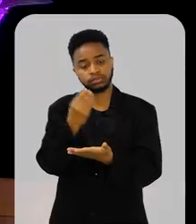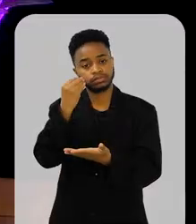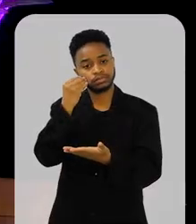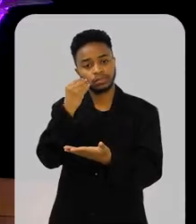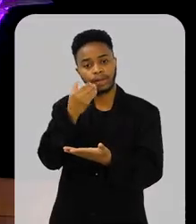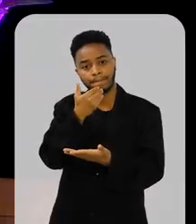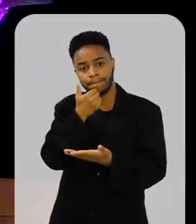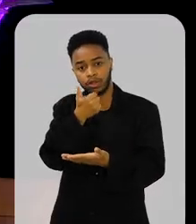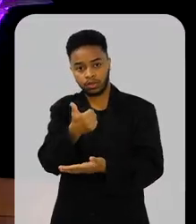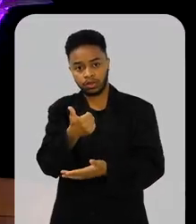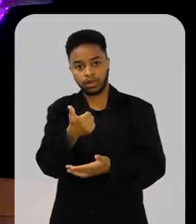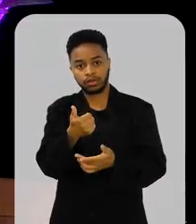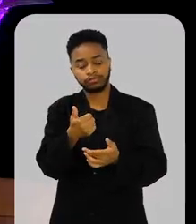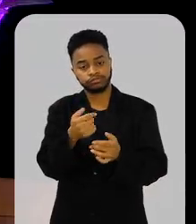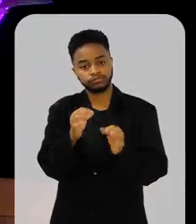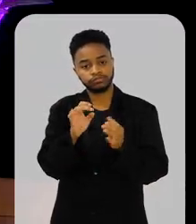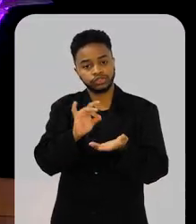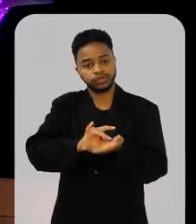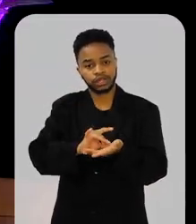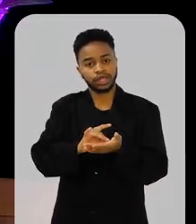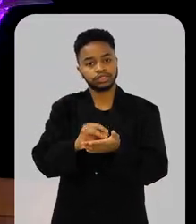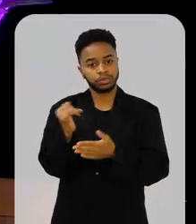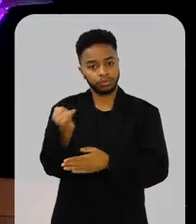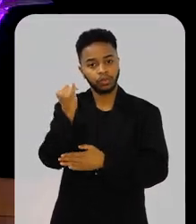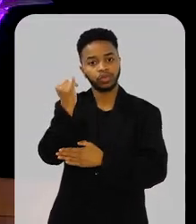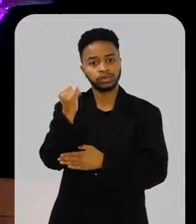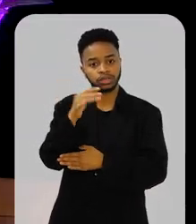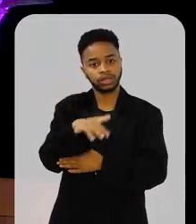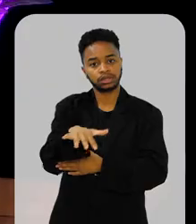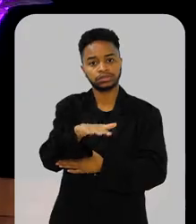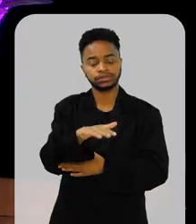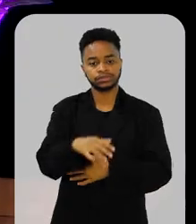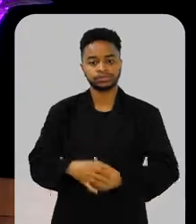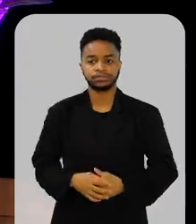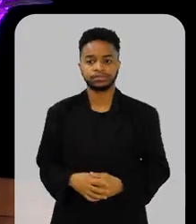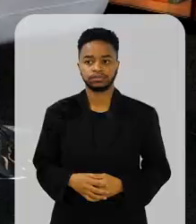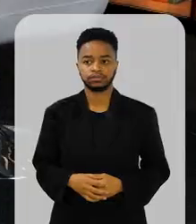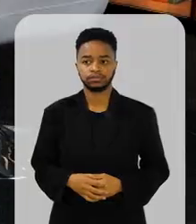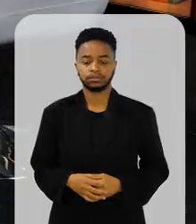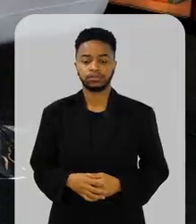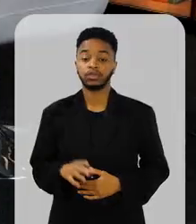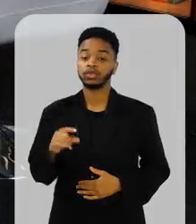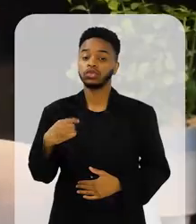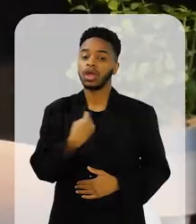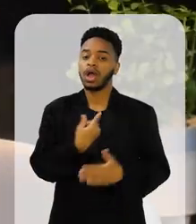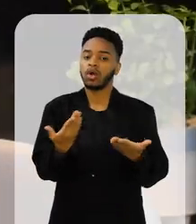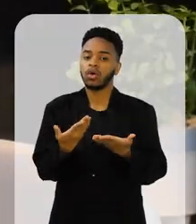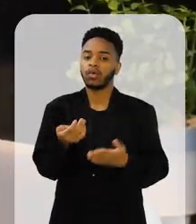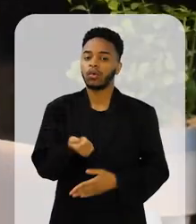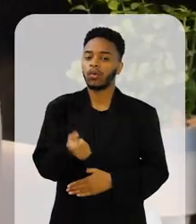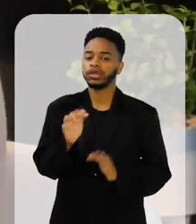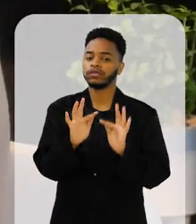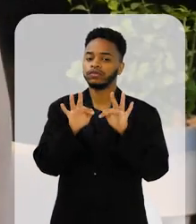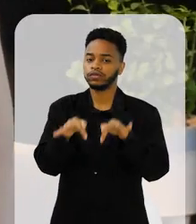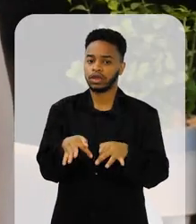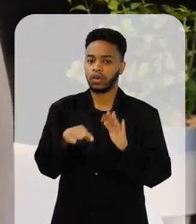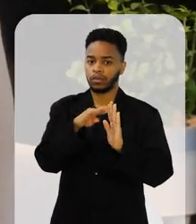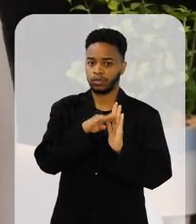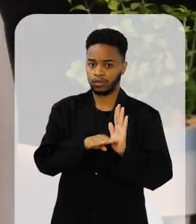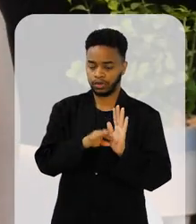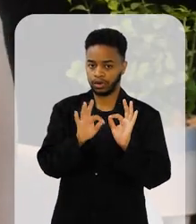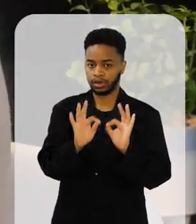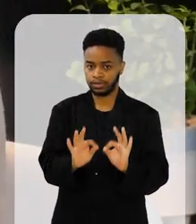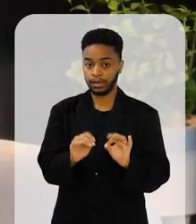intervenção extremamente eficaz para esse quadro. Nós estamos já nos encaminhando para o final